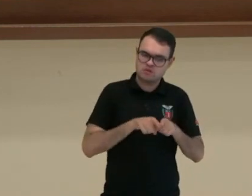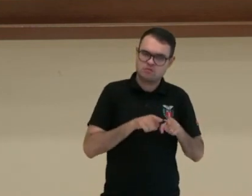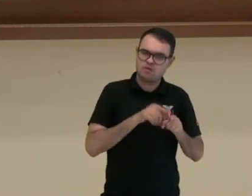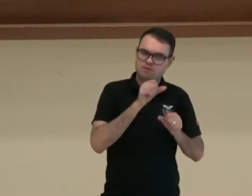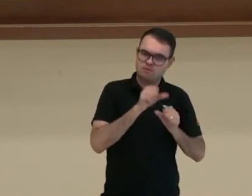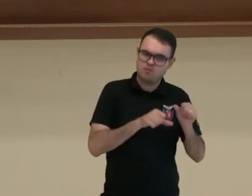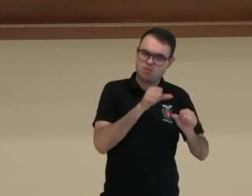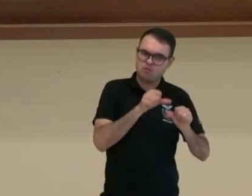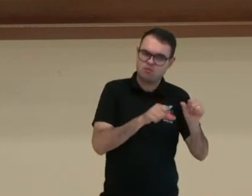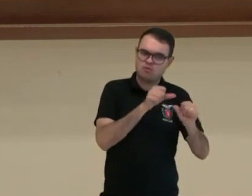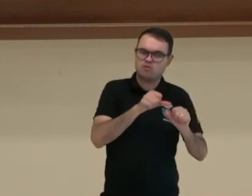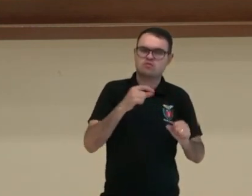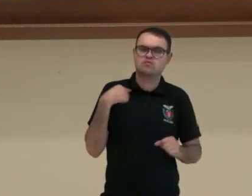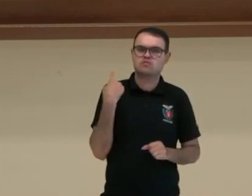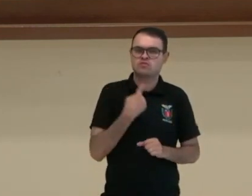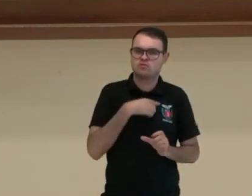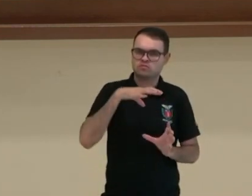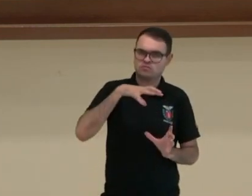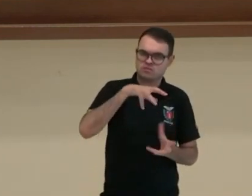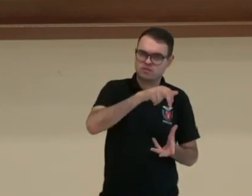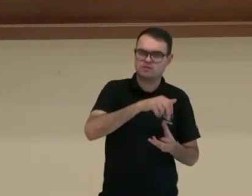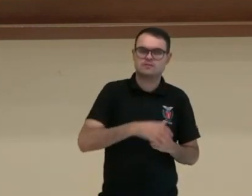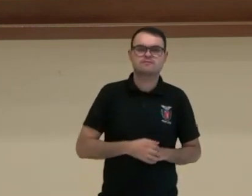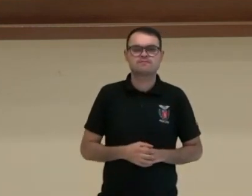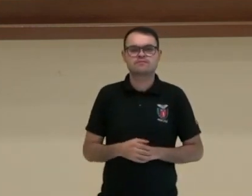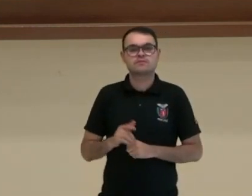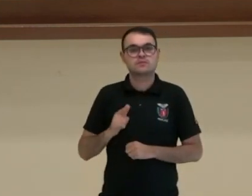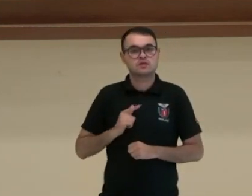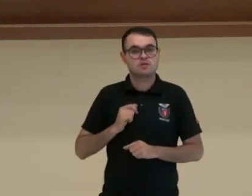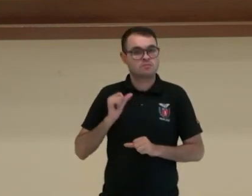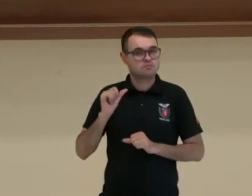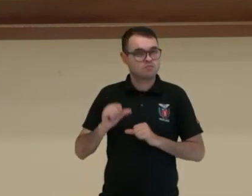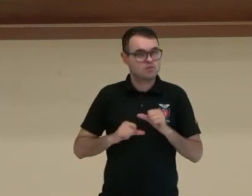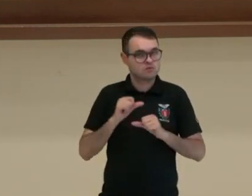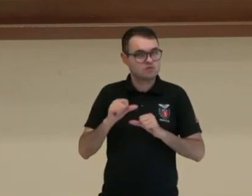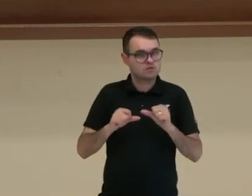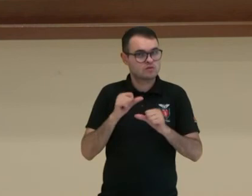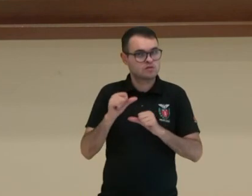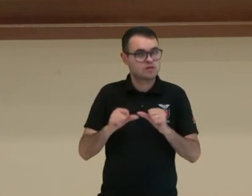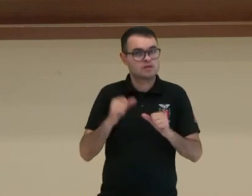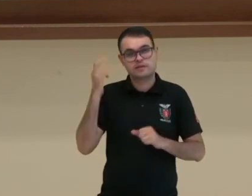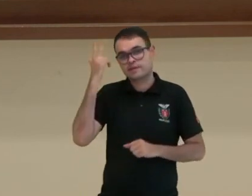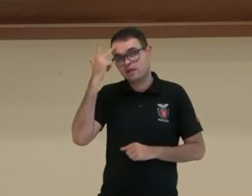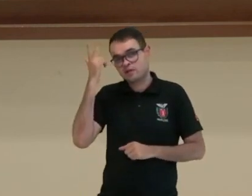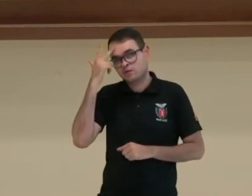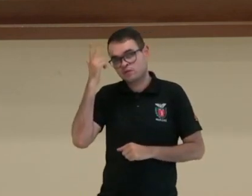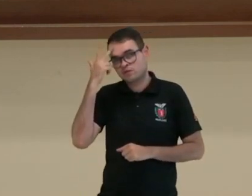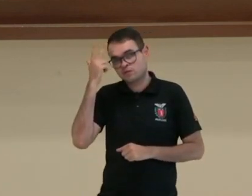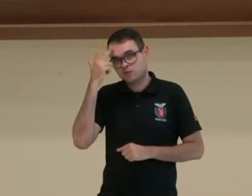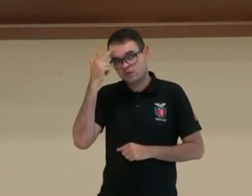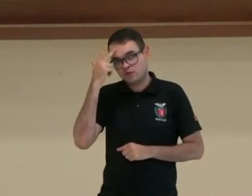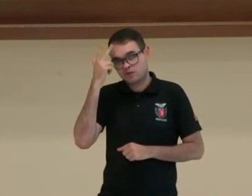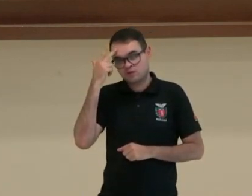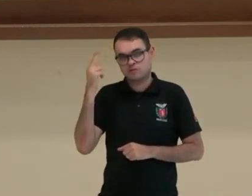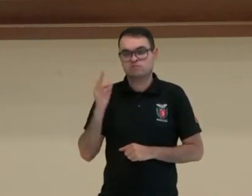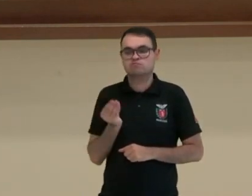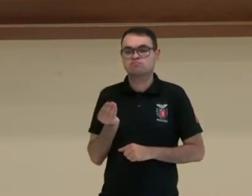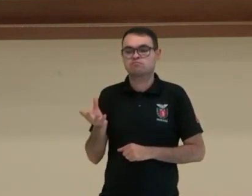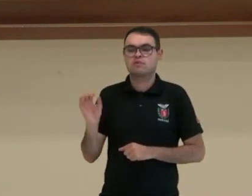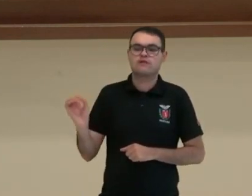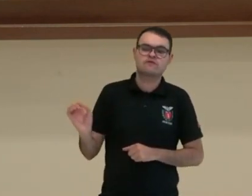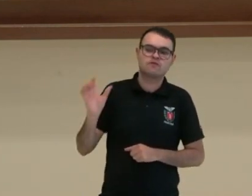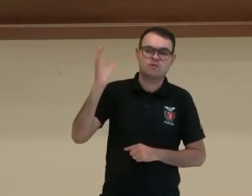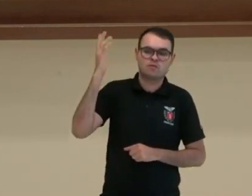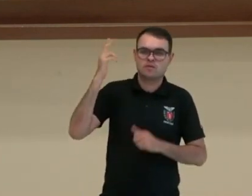o nosso planeta. Existem mutações, modificações naturais, que nós chamamos de